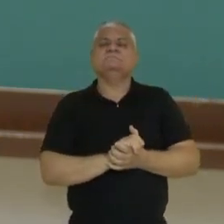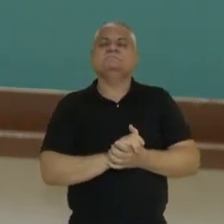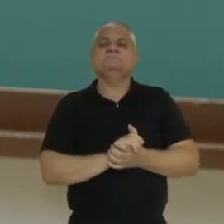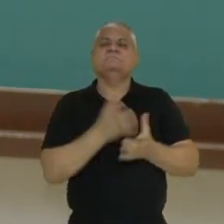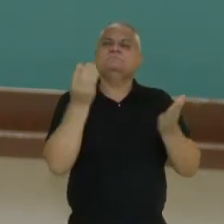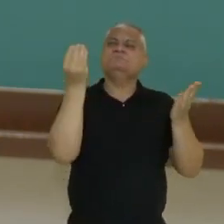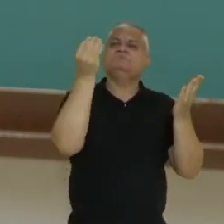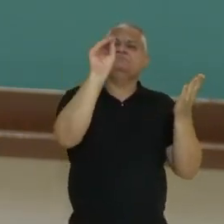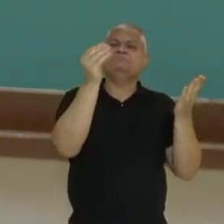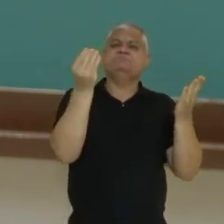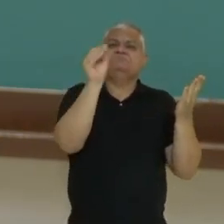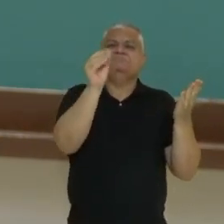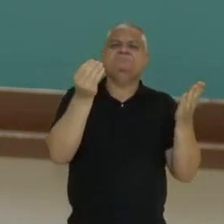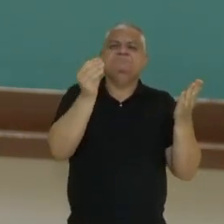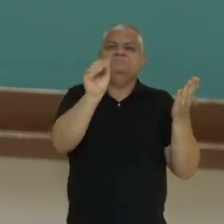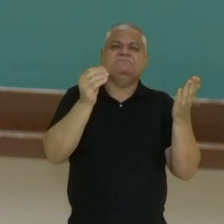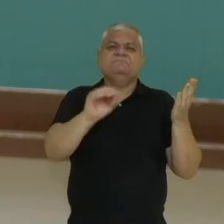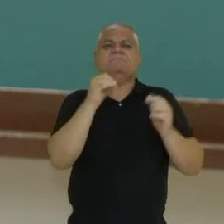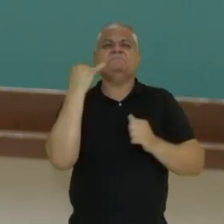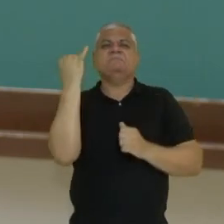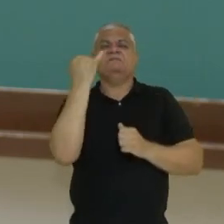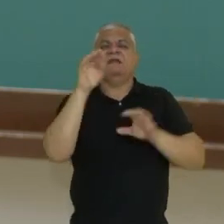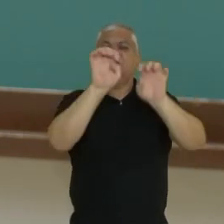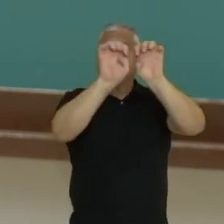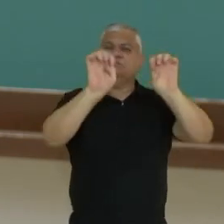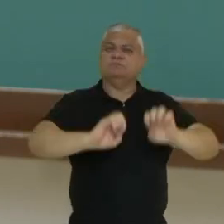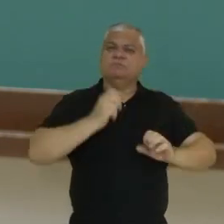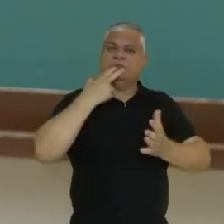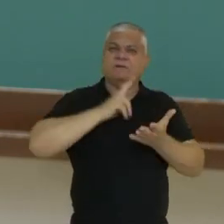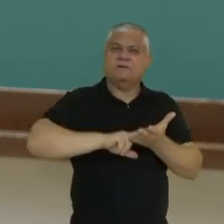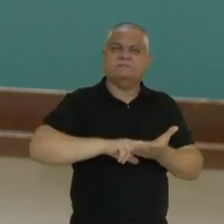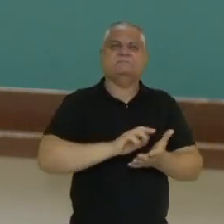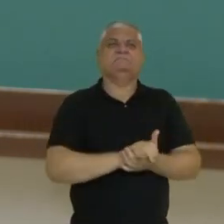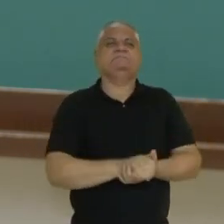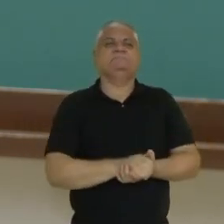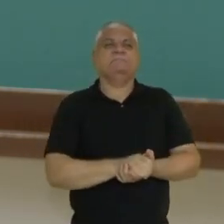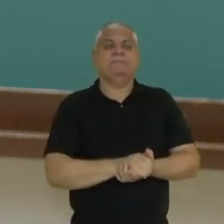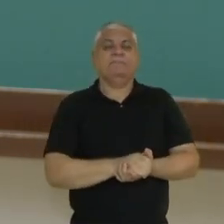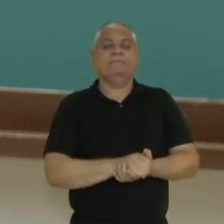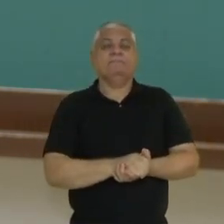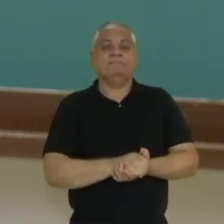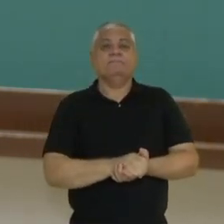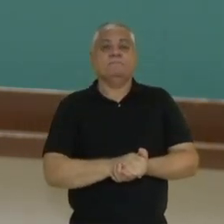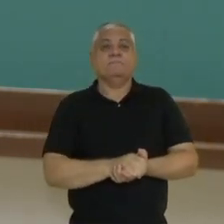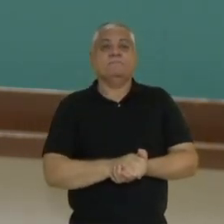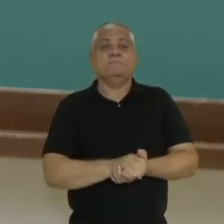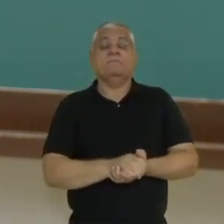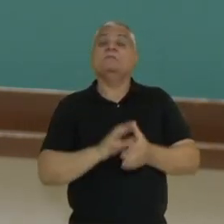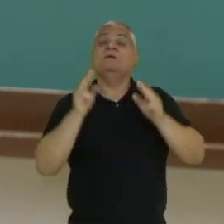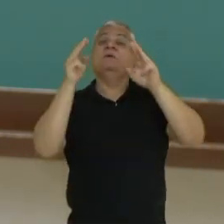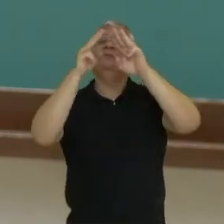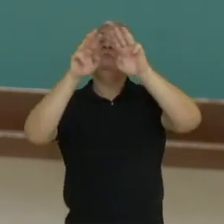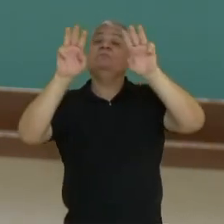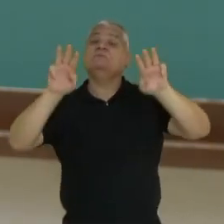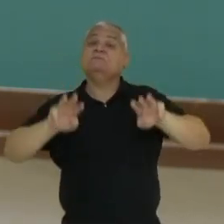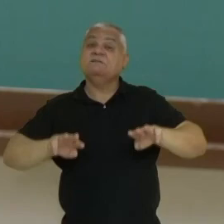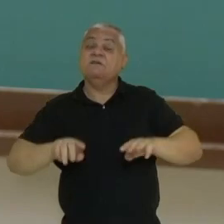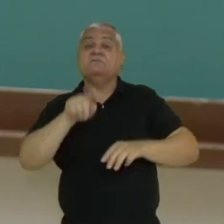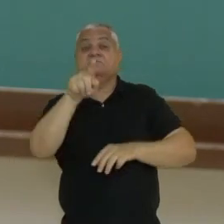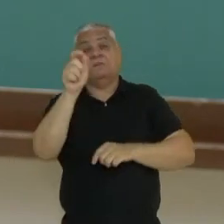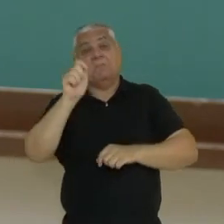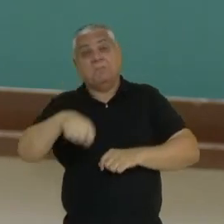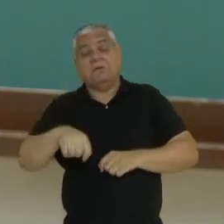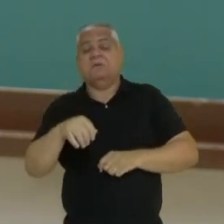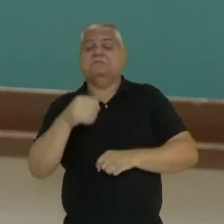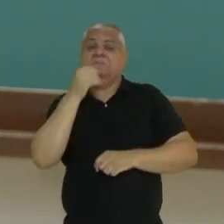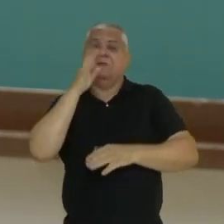colocando, né, o que é necessário, a estrutura e tudo mais. Alguns museus, né, dicas de museus que